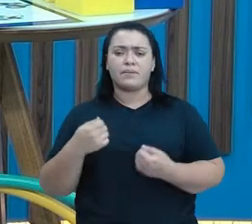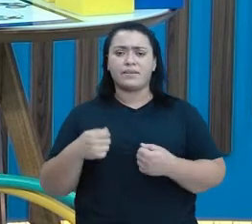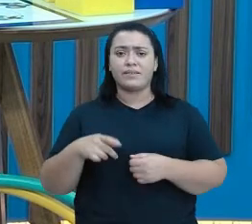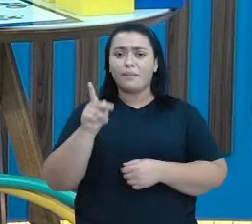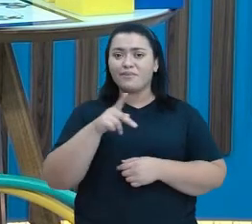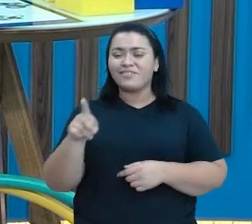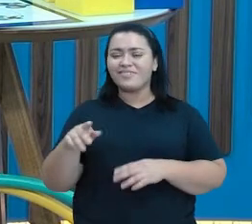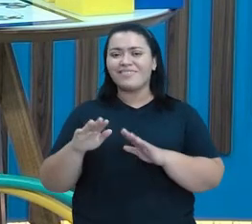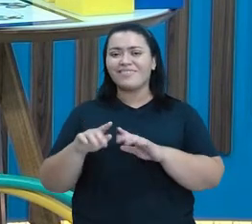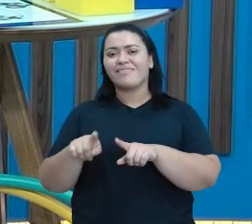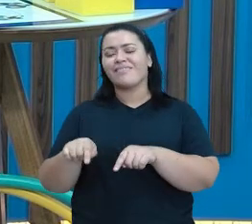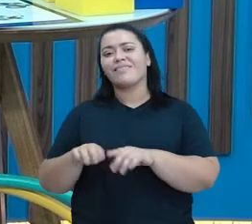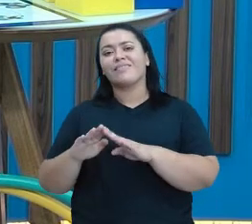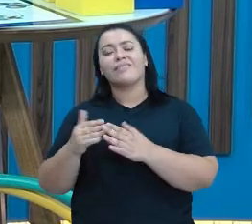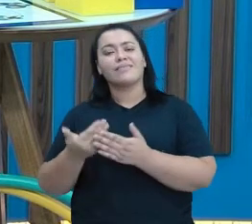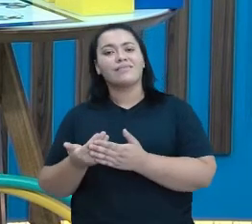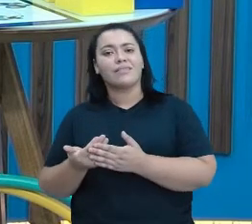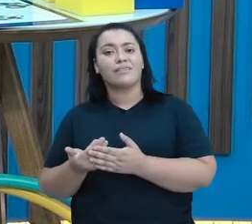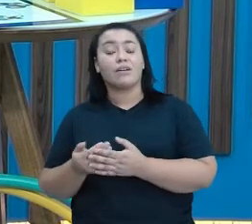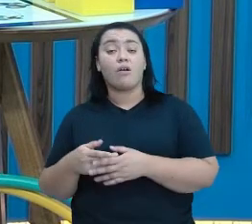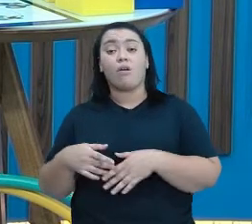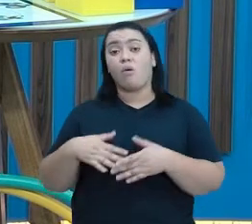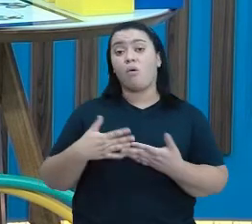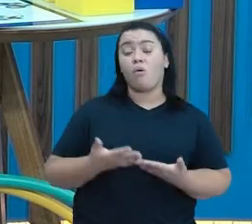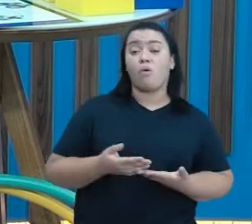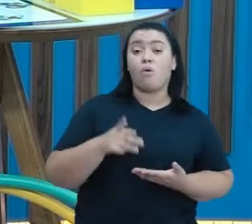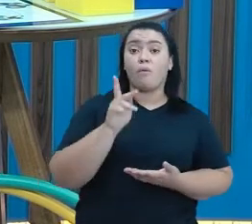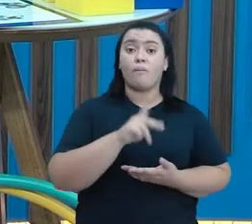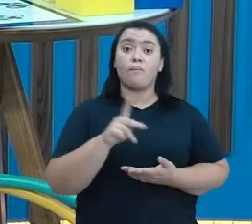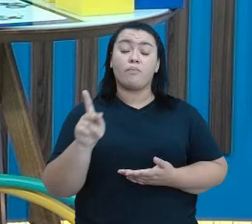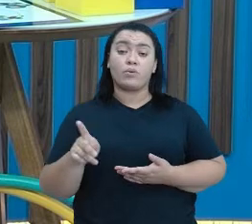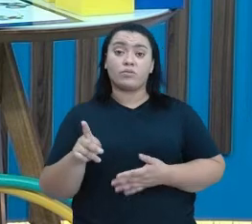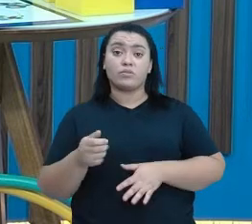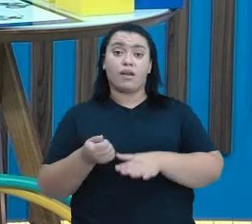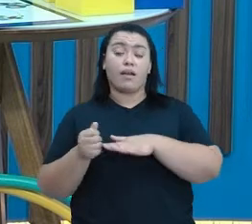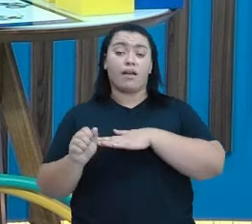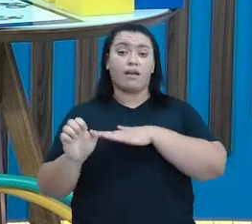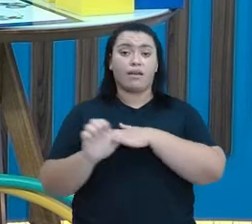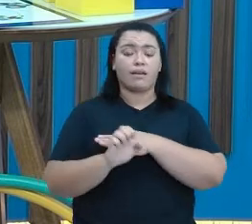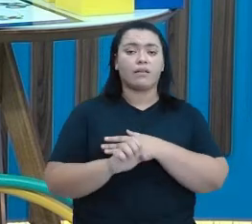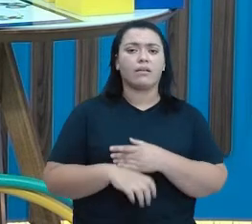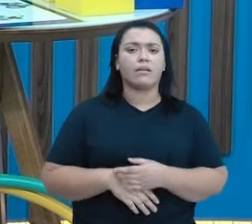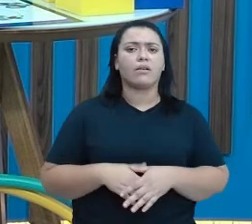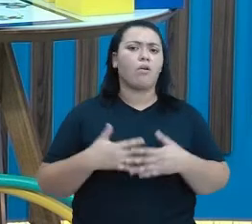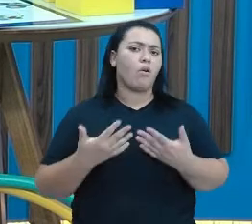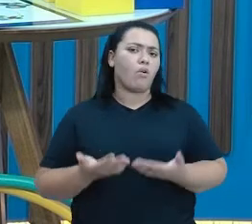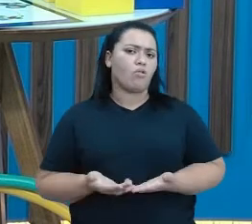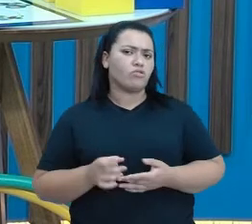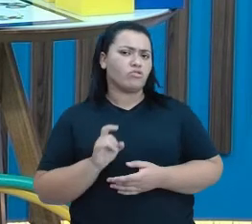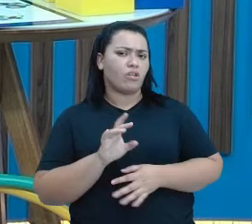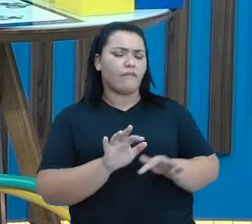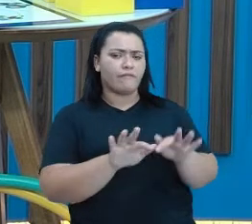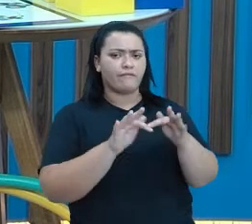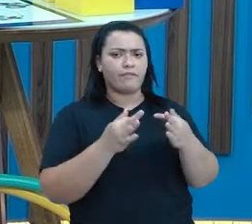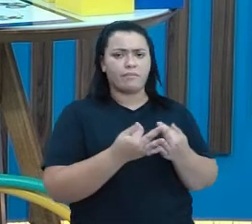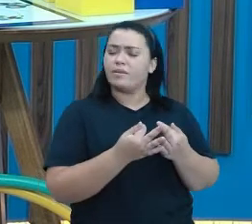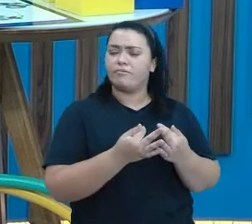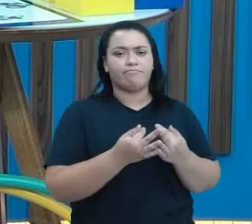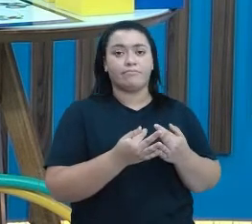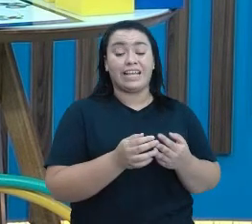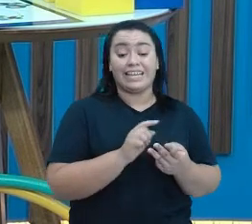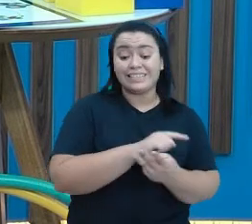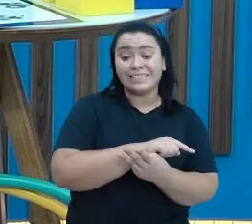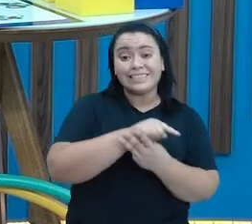sala, ele não precisa só do professor da sala de recurso e ele não precisa só da família. Todos têm